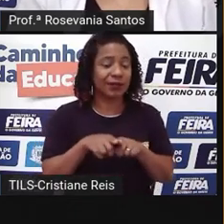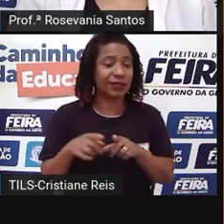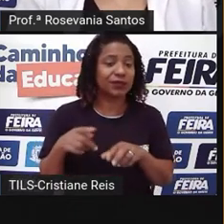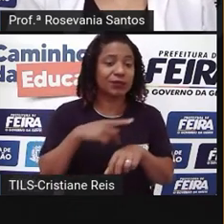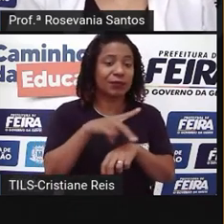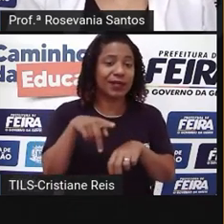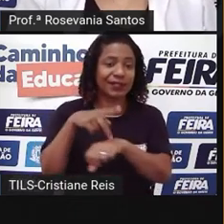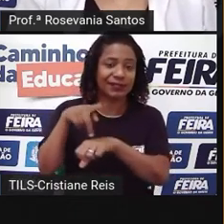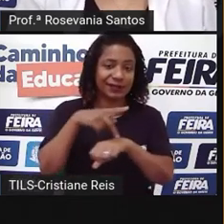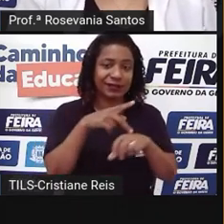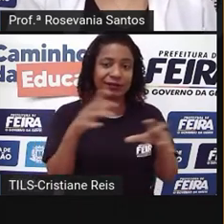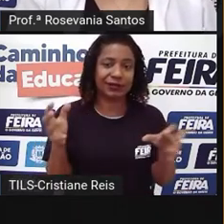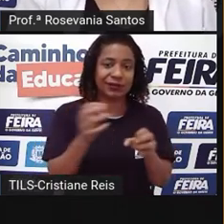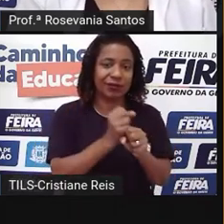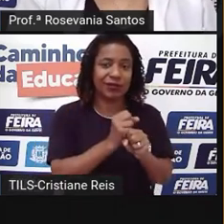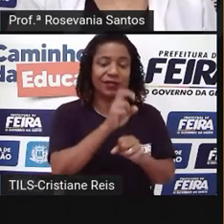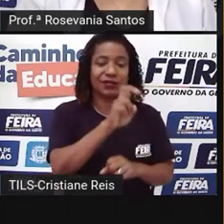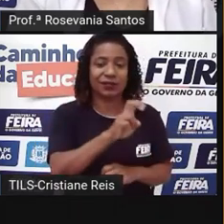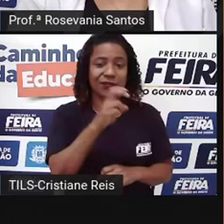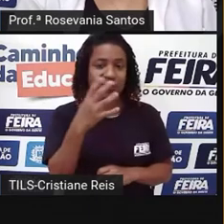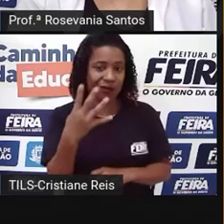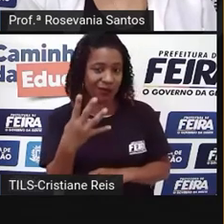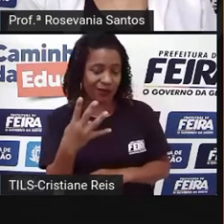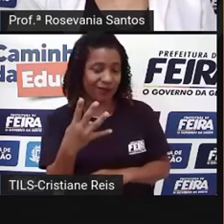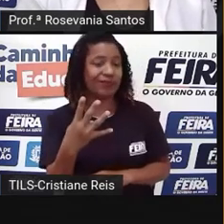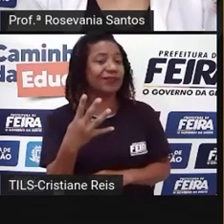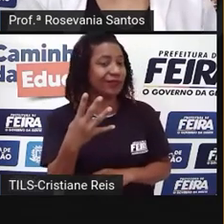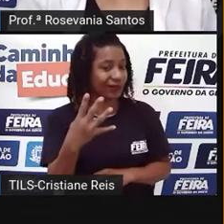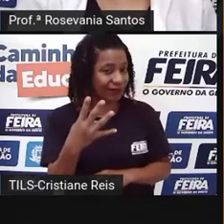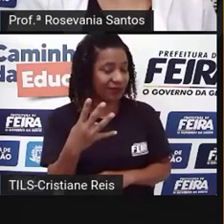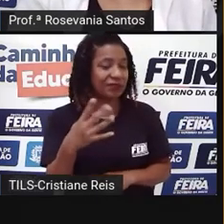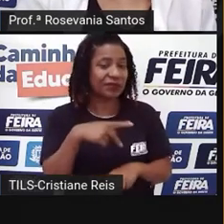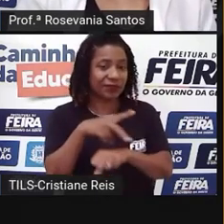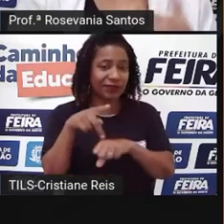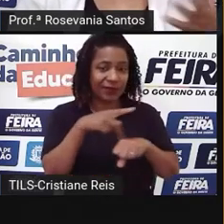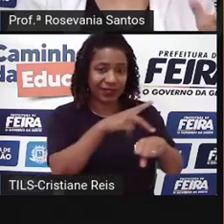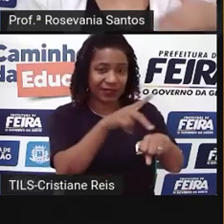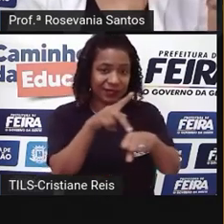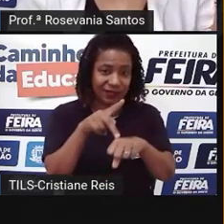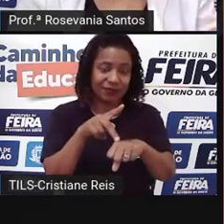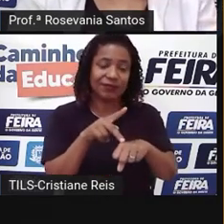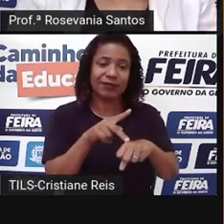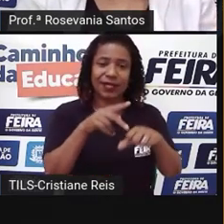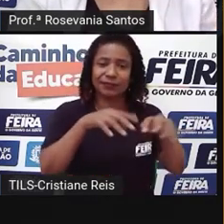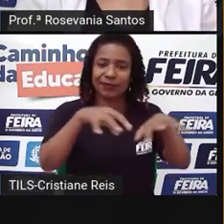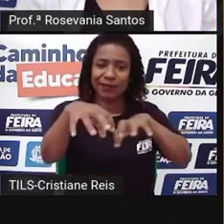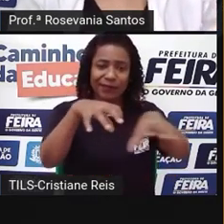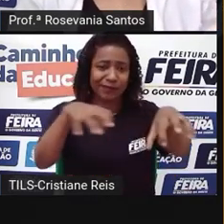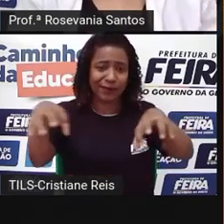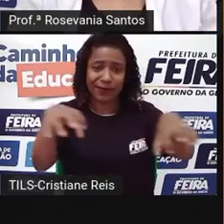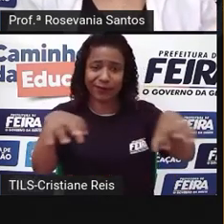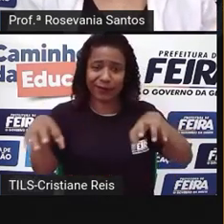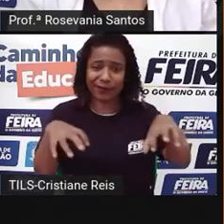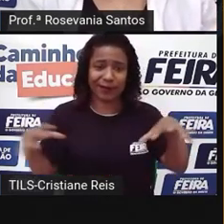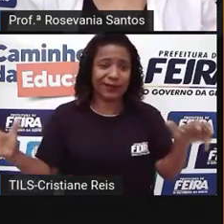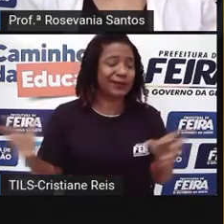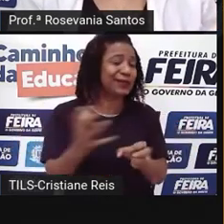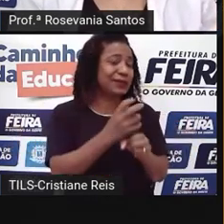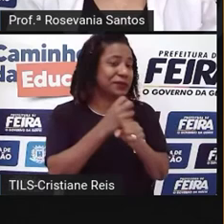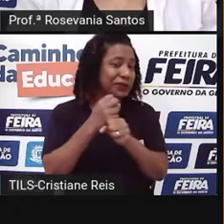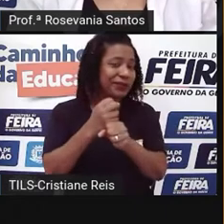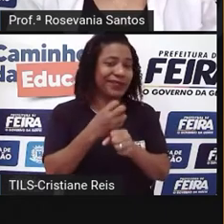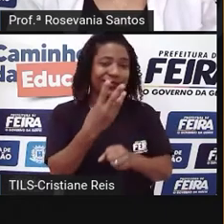países. Então, são mais de 50 países aqui, mas se a gente fosse levar em consideração as etnias, teríamos mais de